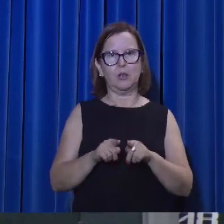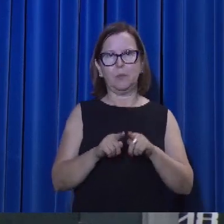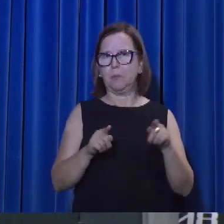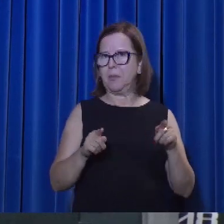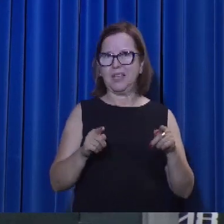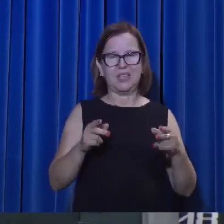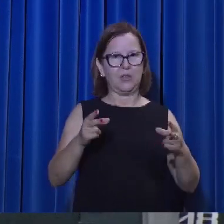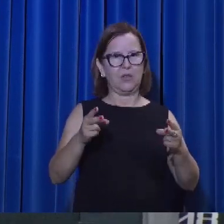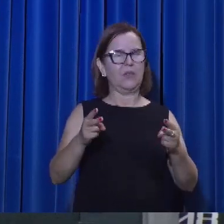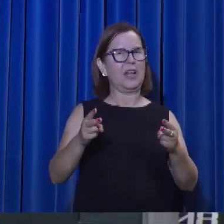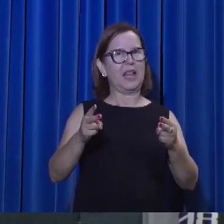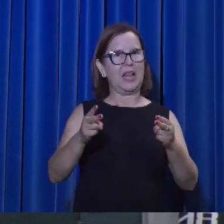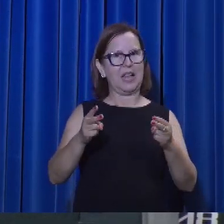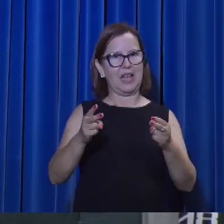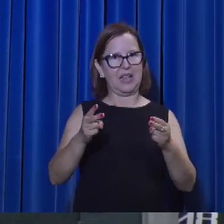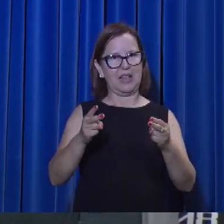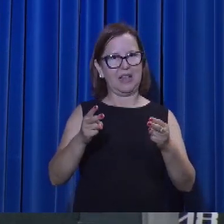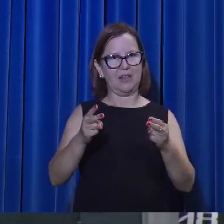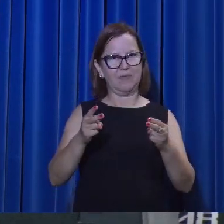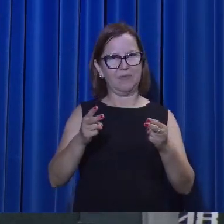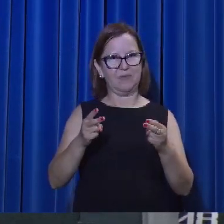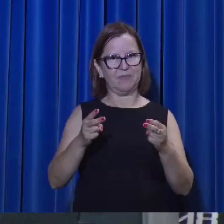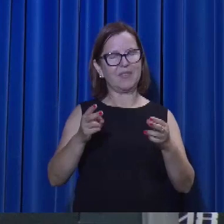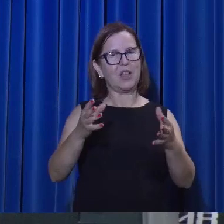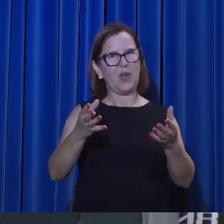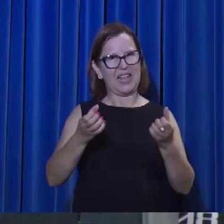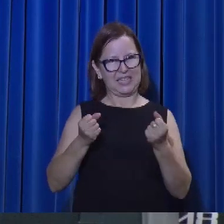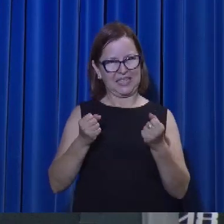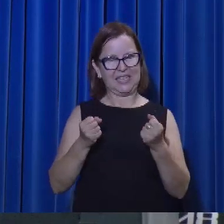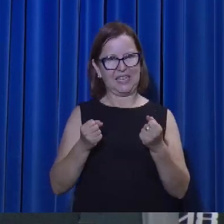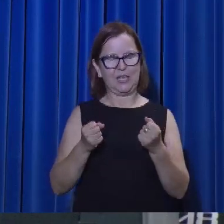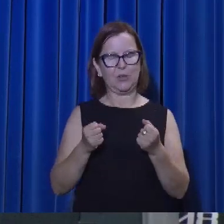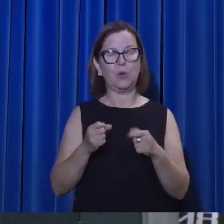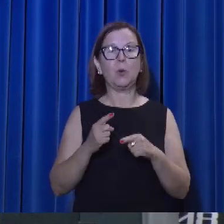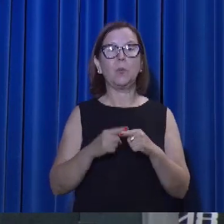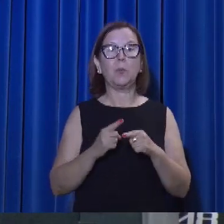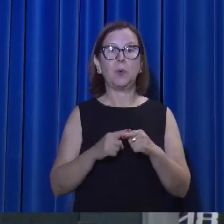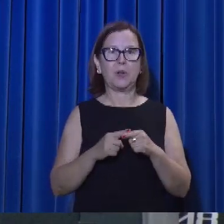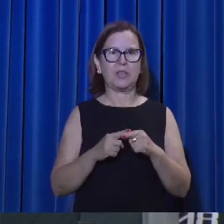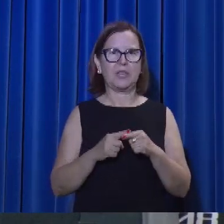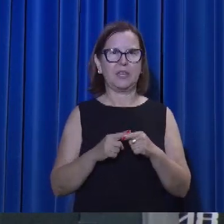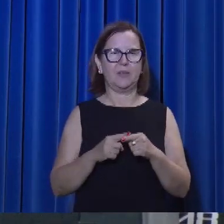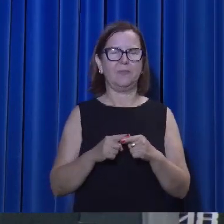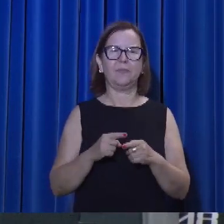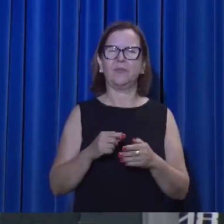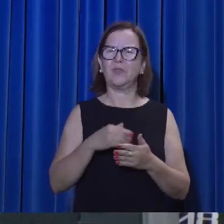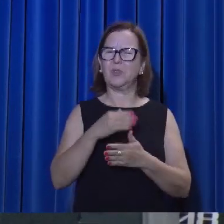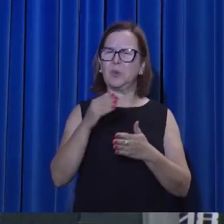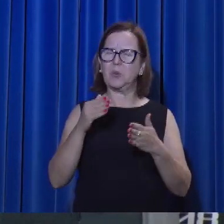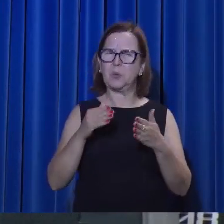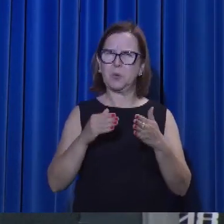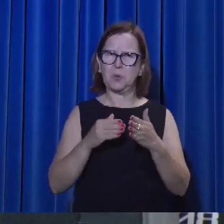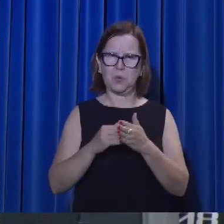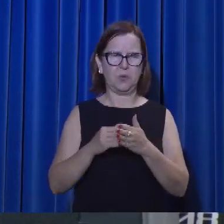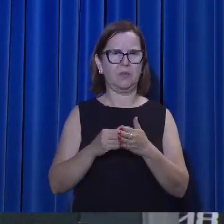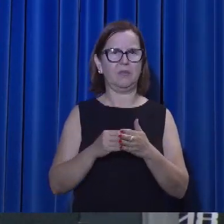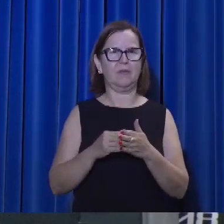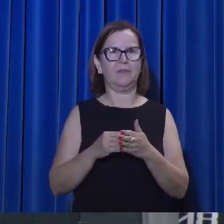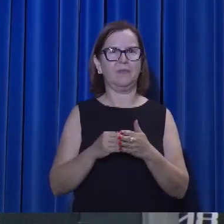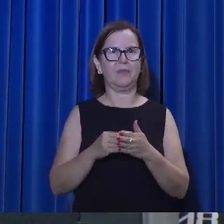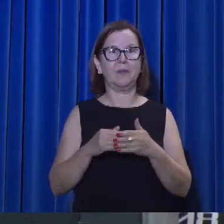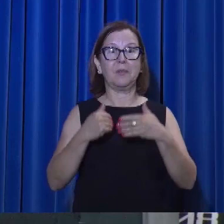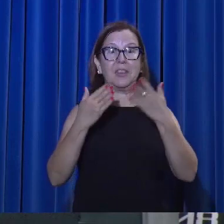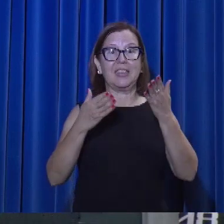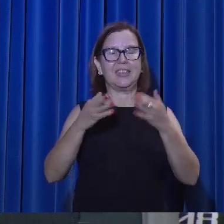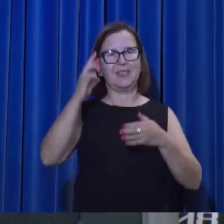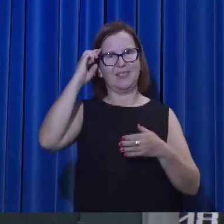realidade. O berço e o jumentinho, o pão, os peixes e o barquinho, o quarto e a sepultura, tudo era dele